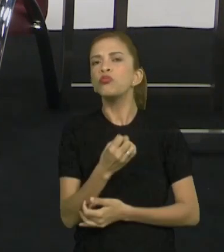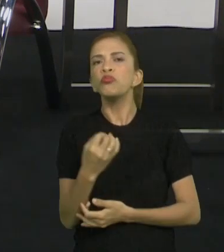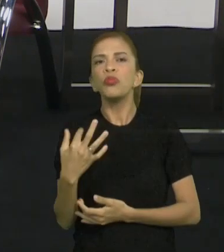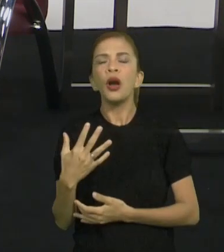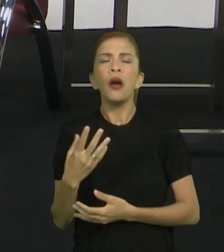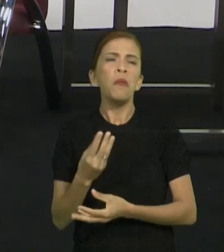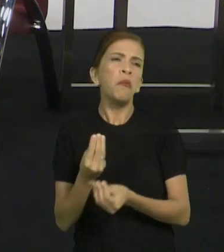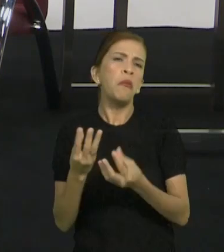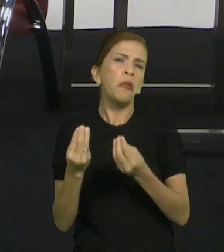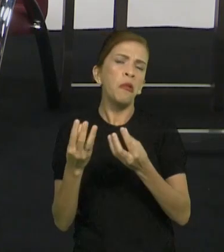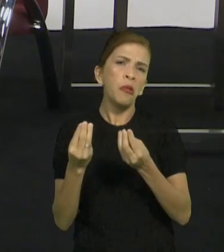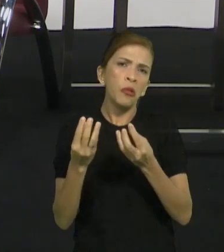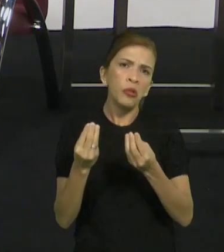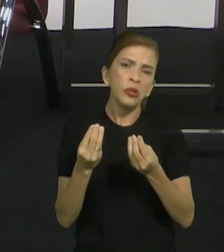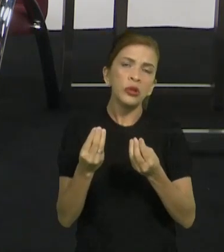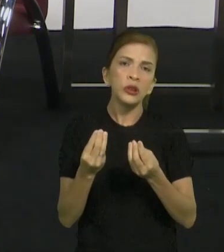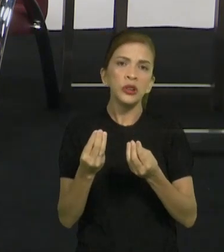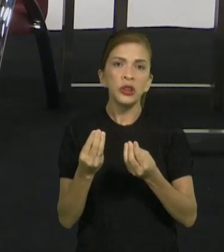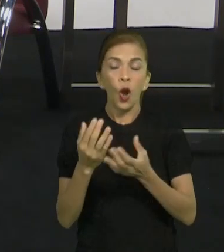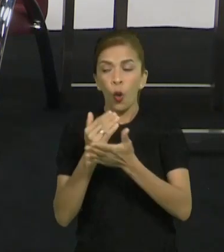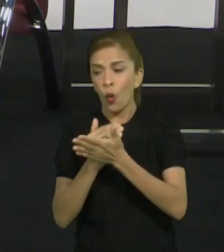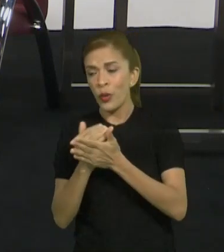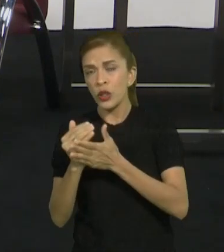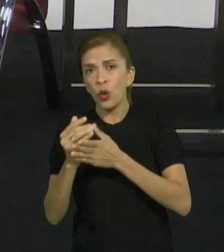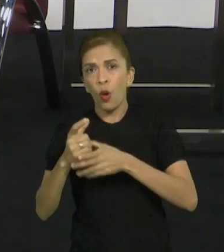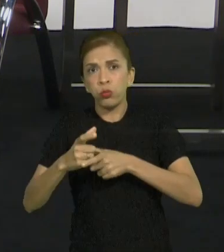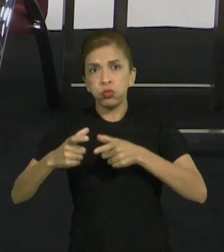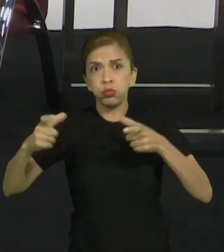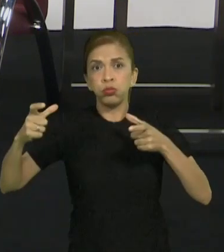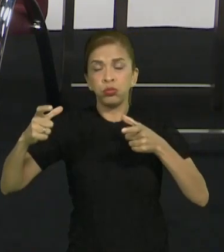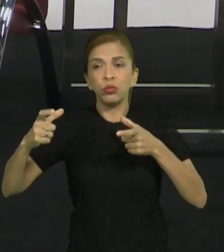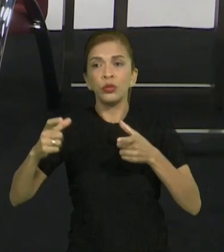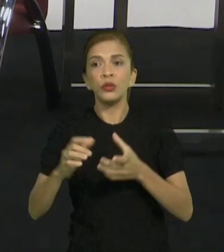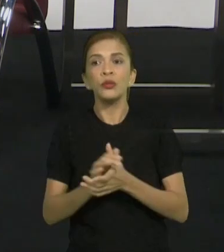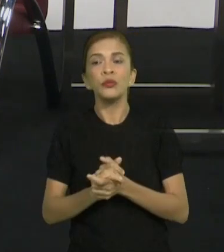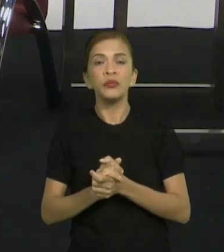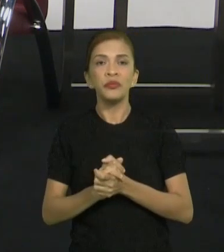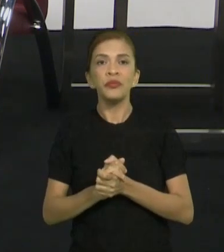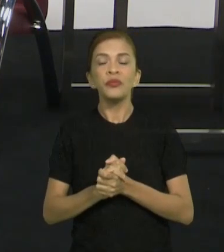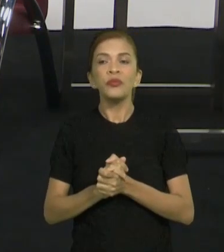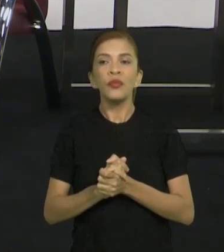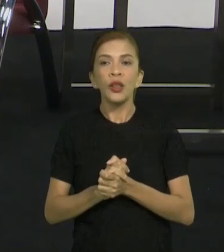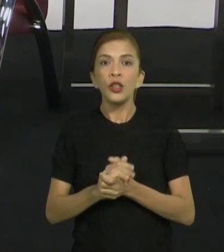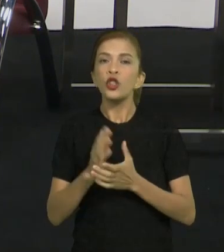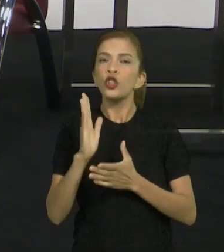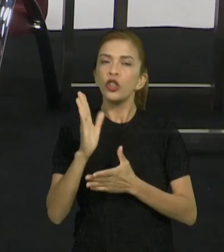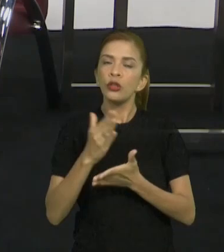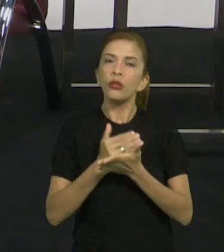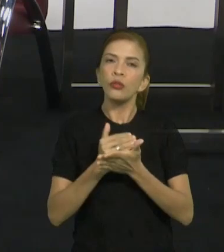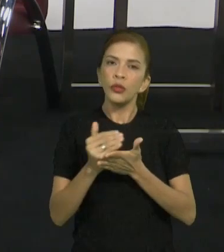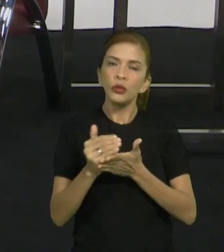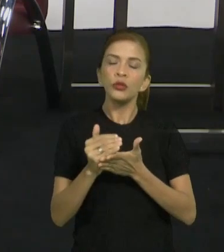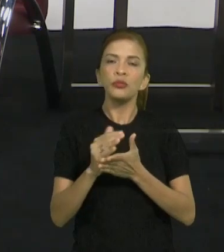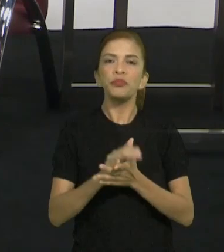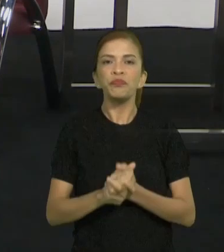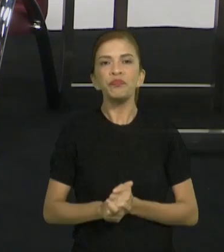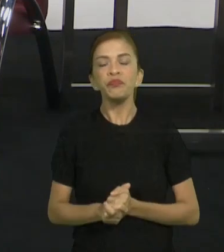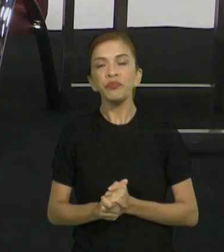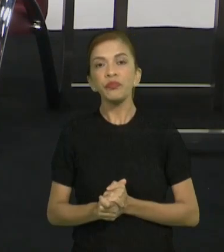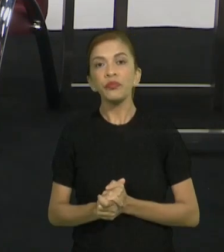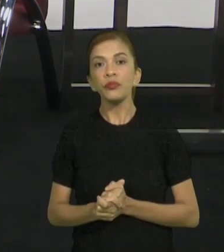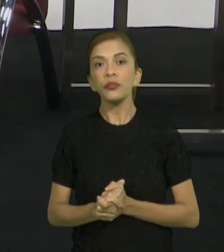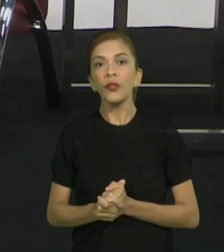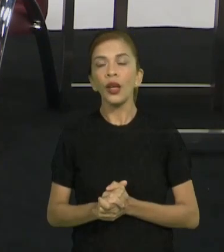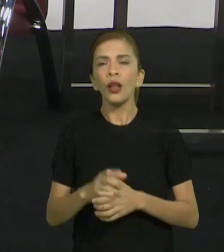na época já chegou, já começou grande. Ela dizia que ela não queria um boizinho pequeno, não, ela queria um boi grande. Então já começou grande. É,